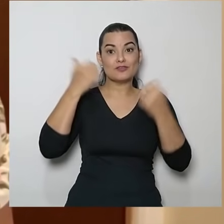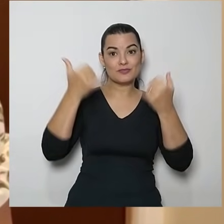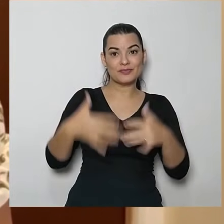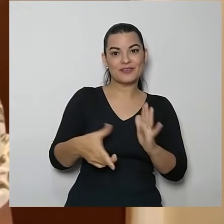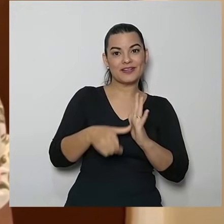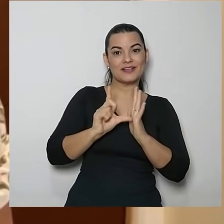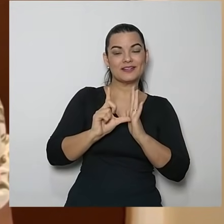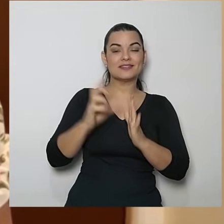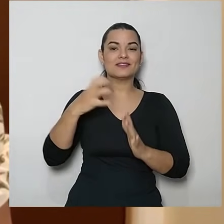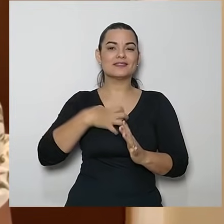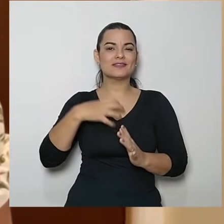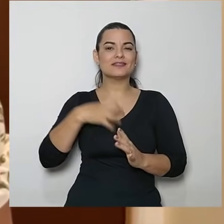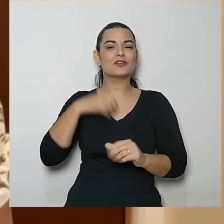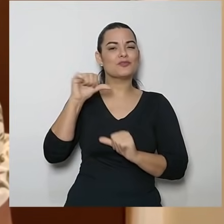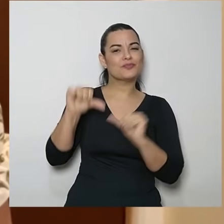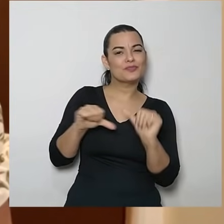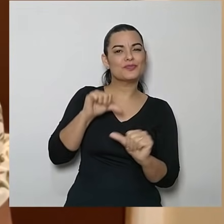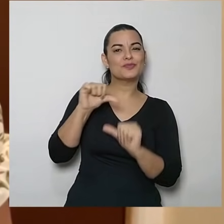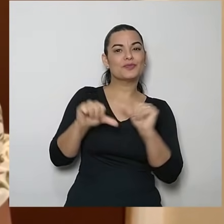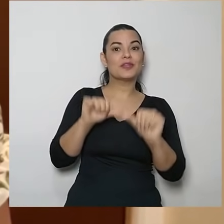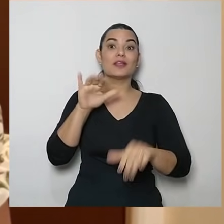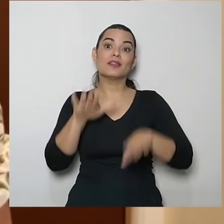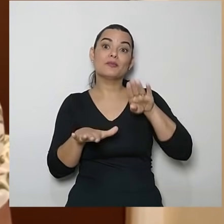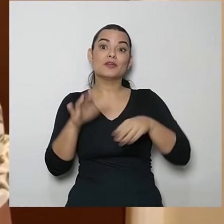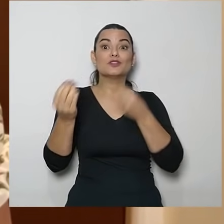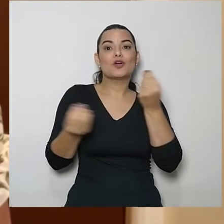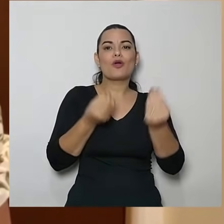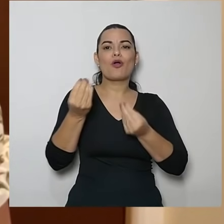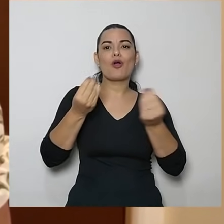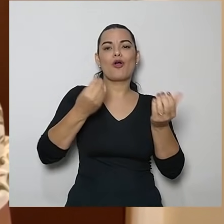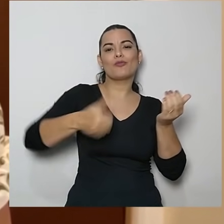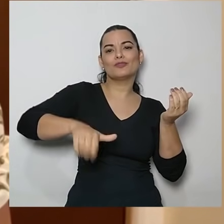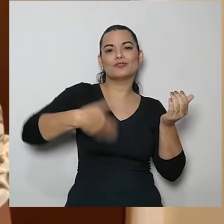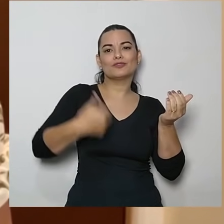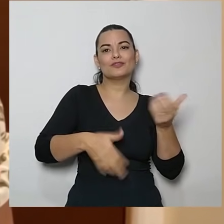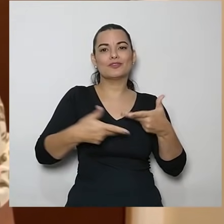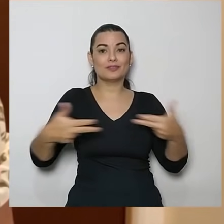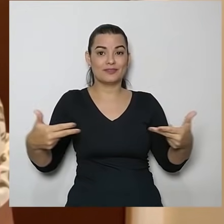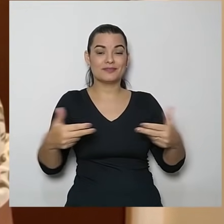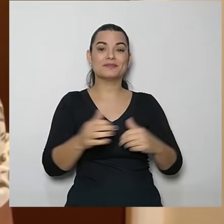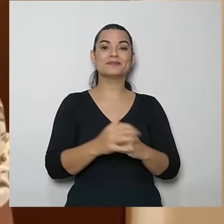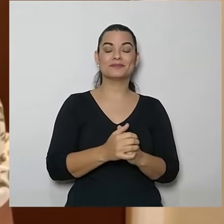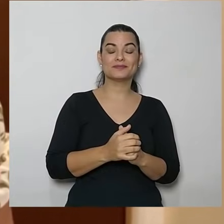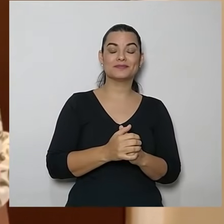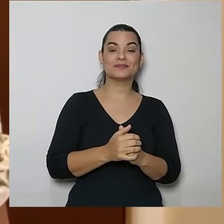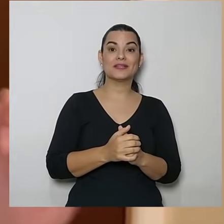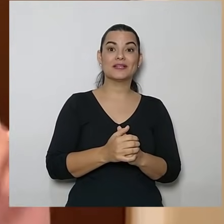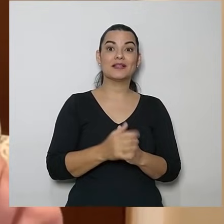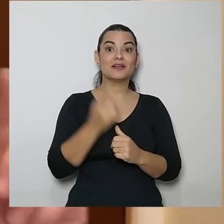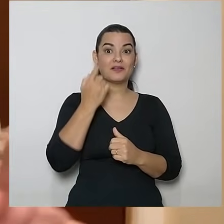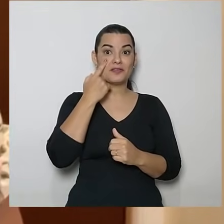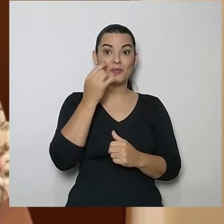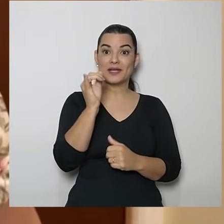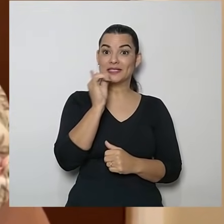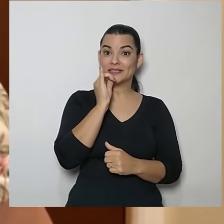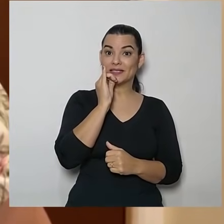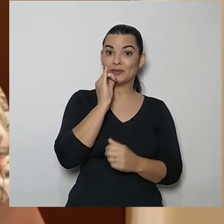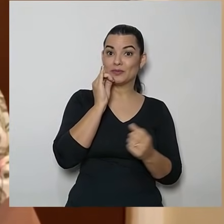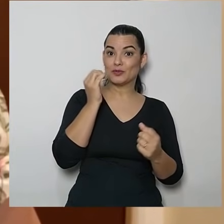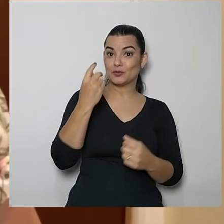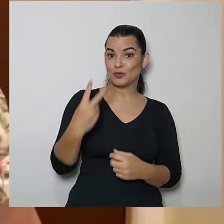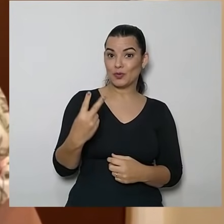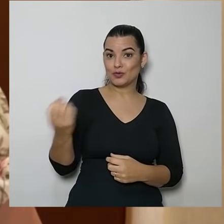a sensação também muda dependendo de como a música é tocada. Então, vamos ouvir esses dois